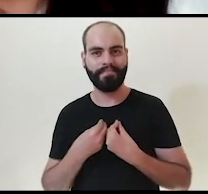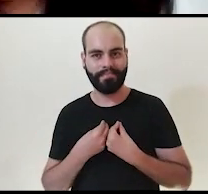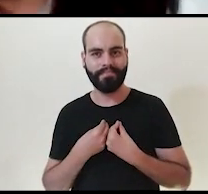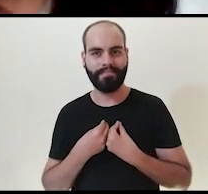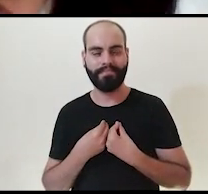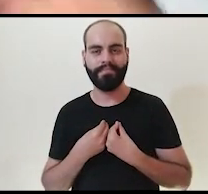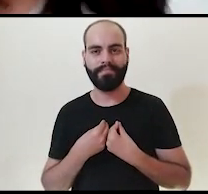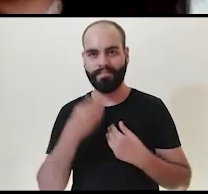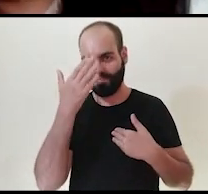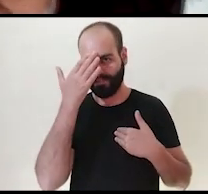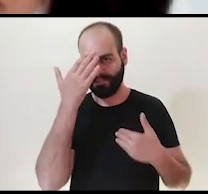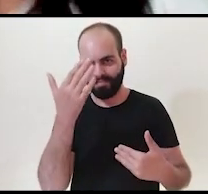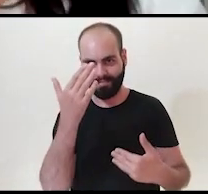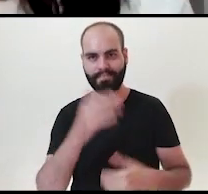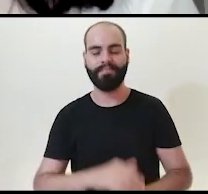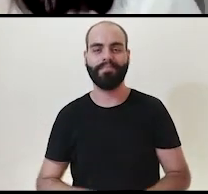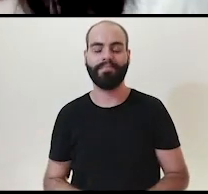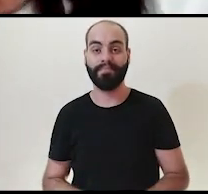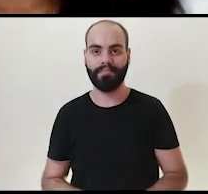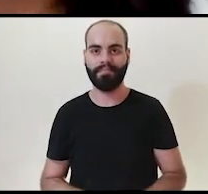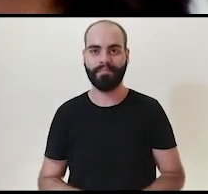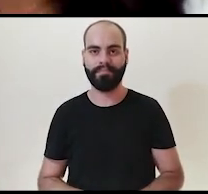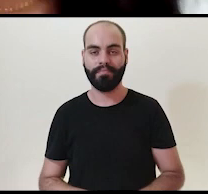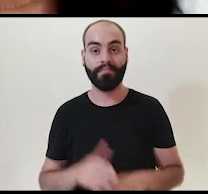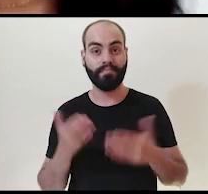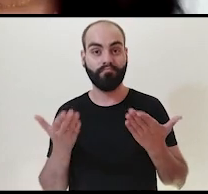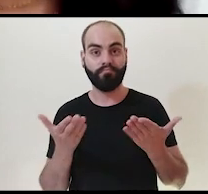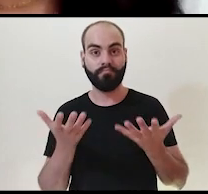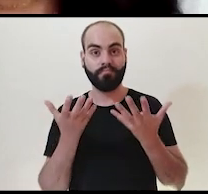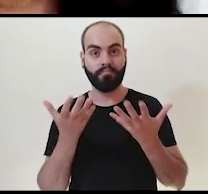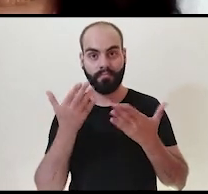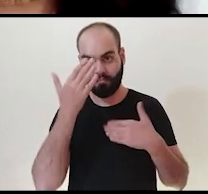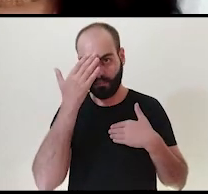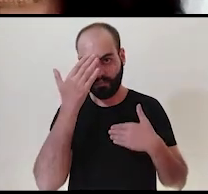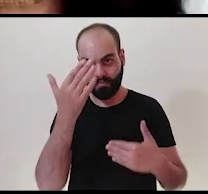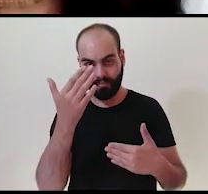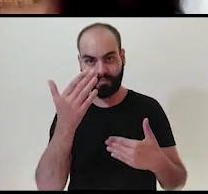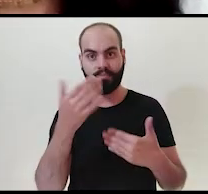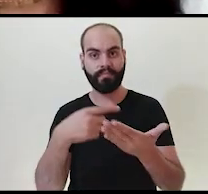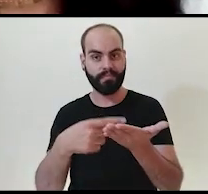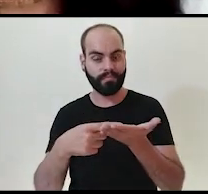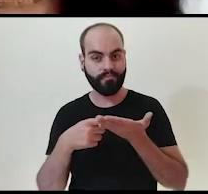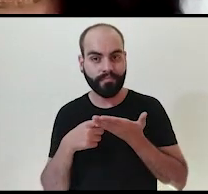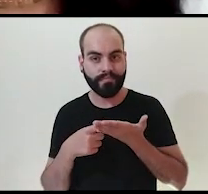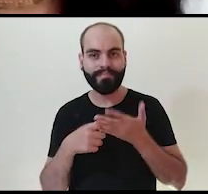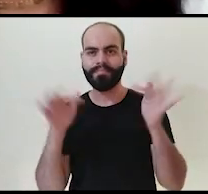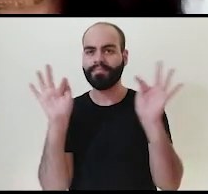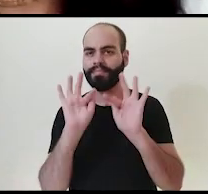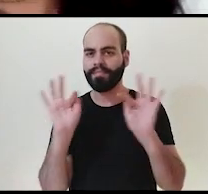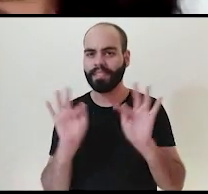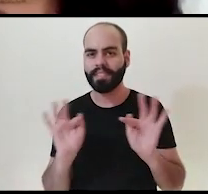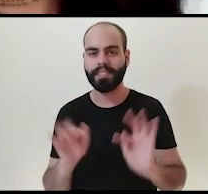Aline, obrigada. Pode falar agora. Te cortei. Não, agradecer o convite, estou realmente muito feliz por